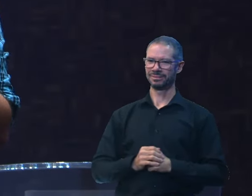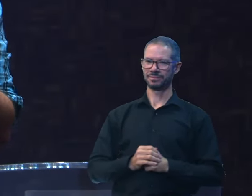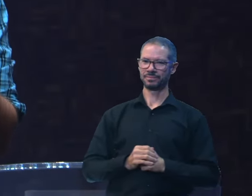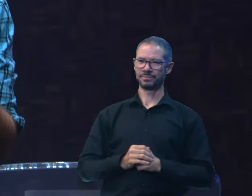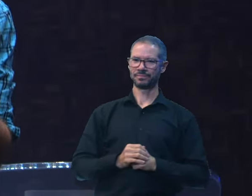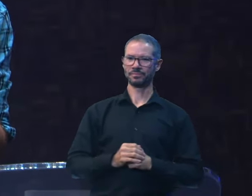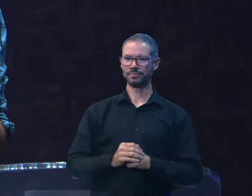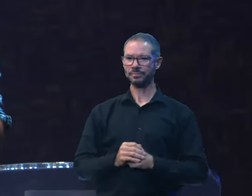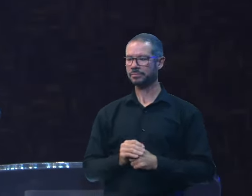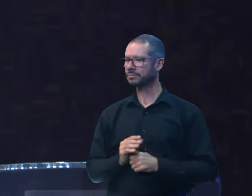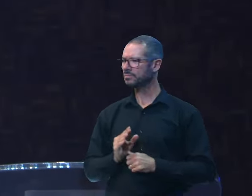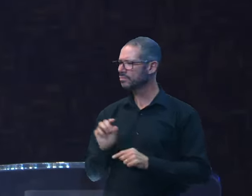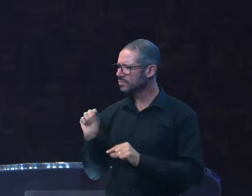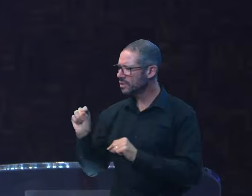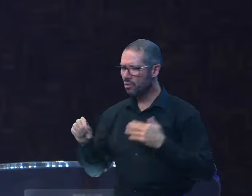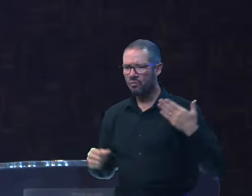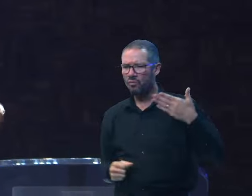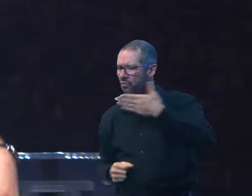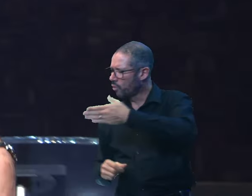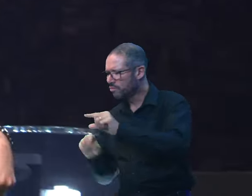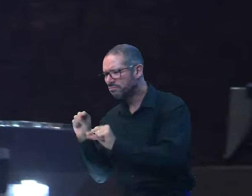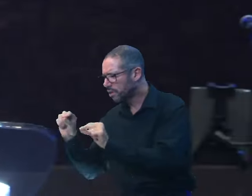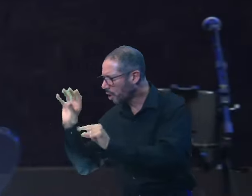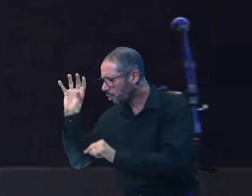Aí fui lá na cama e falei: o que aconteceu, filho?